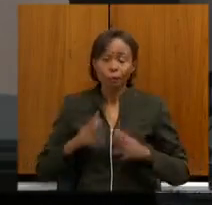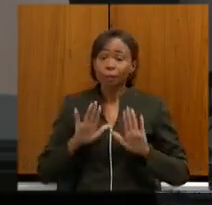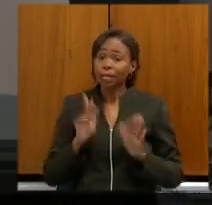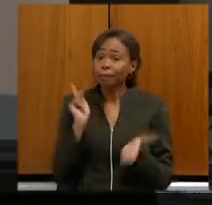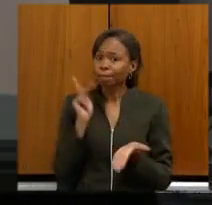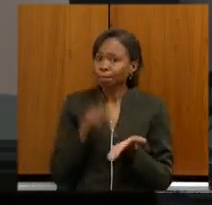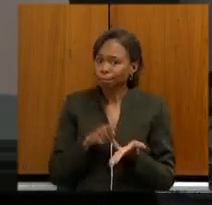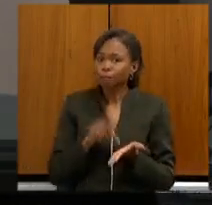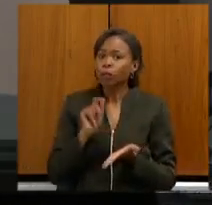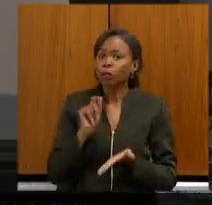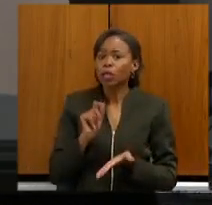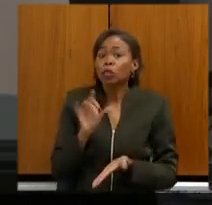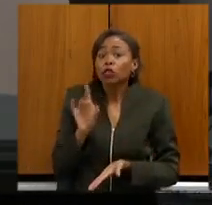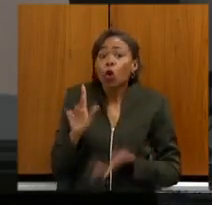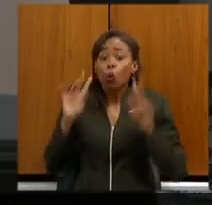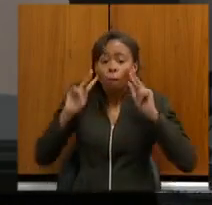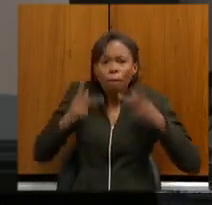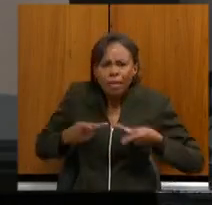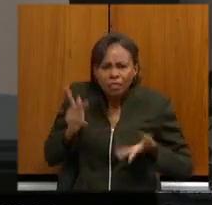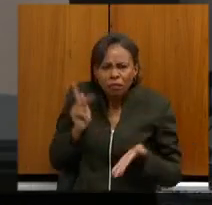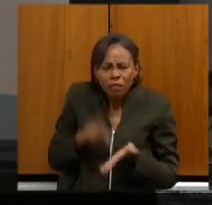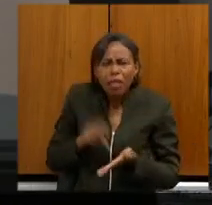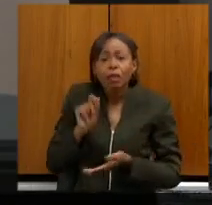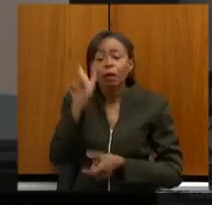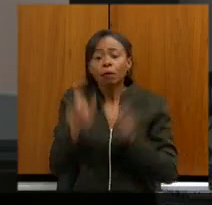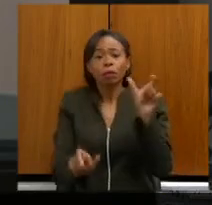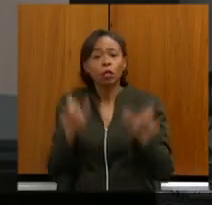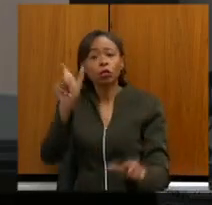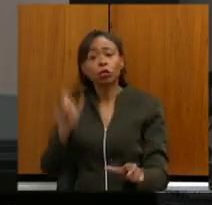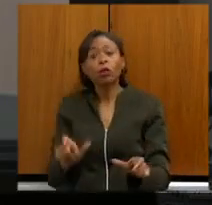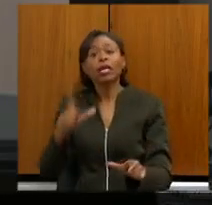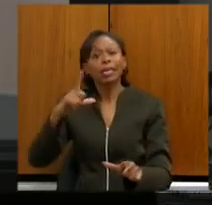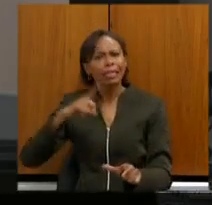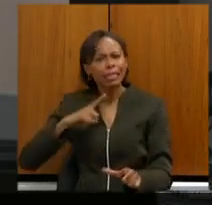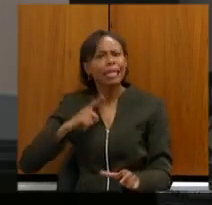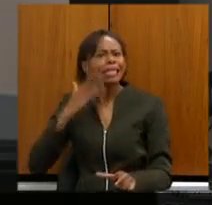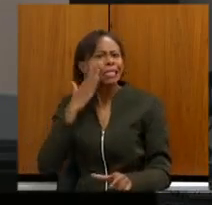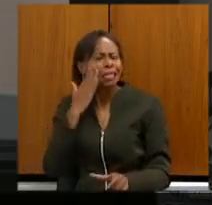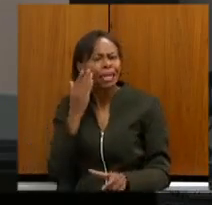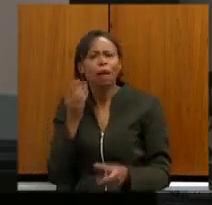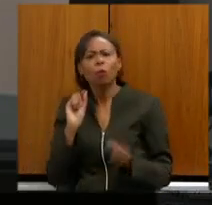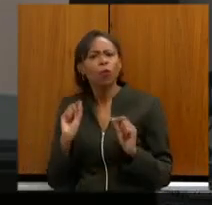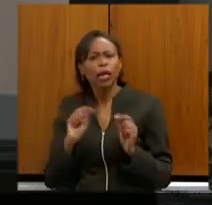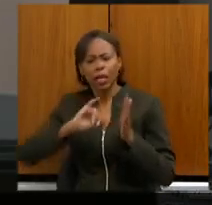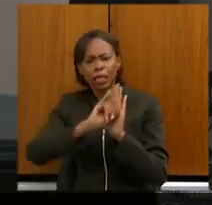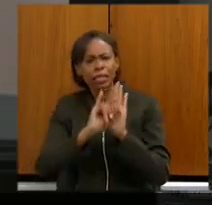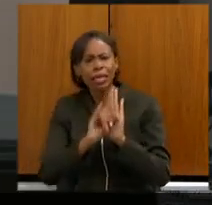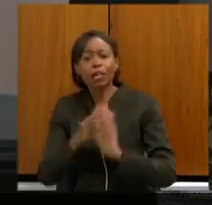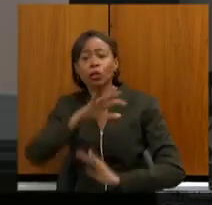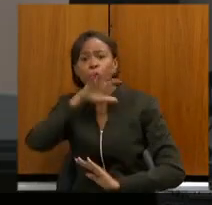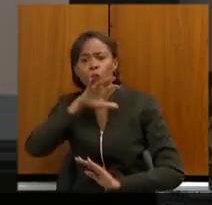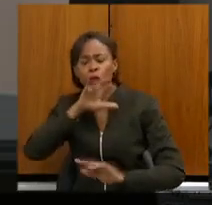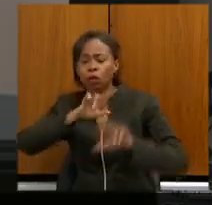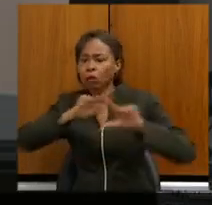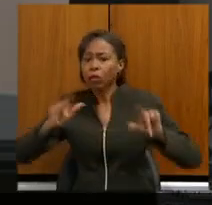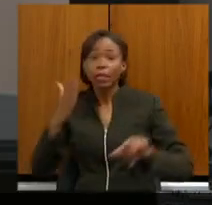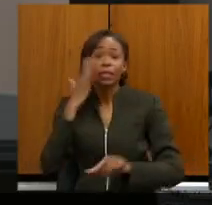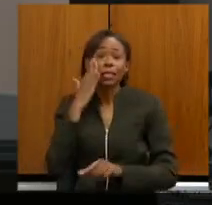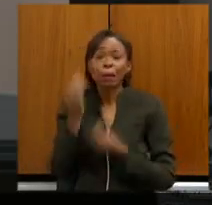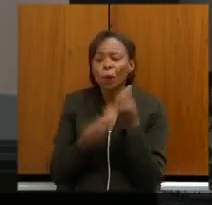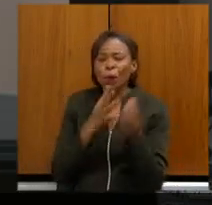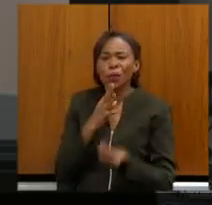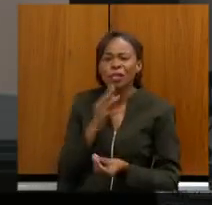somente sabe ser humano aqueles aquela também que sabe ser bicho que sabe entender a potência a força da água